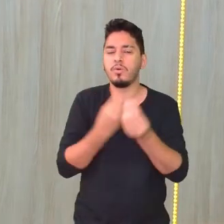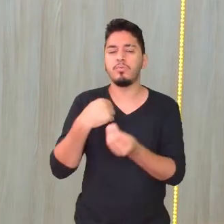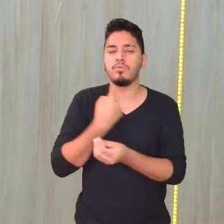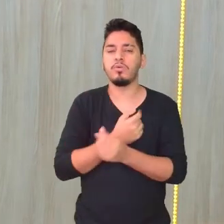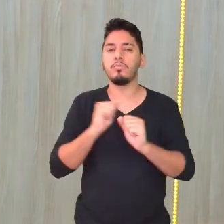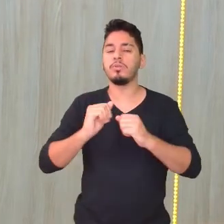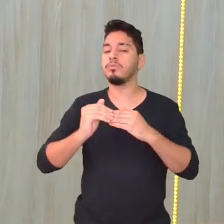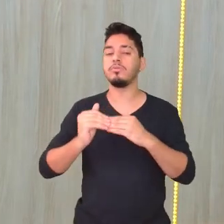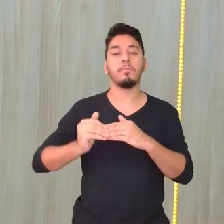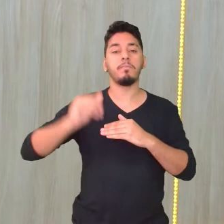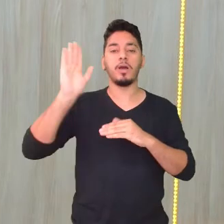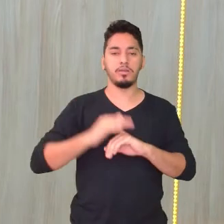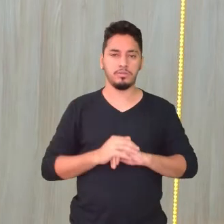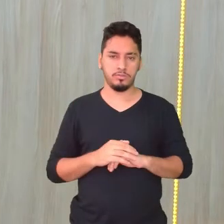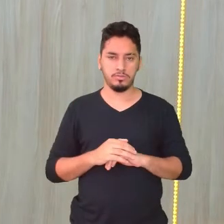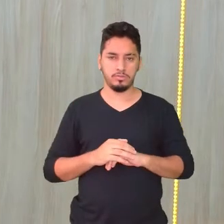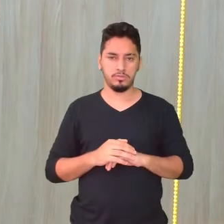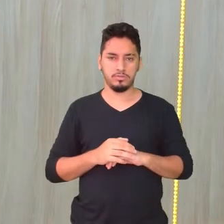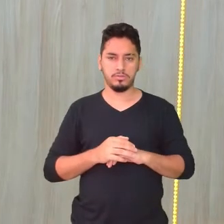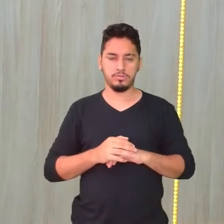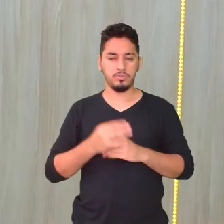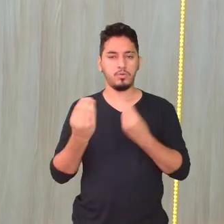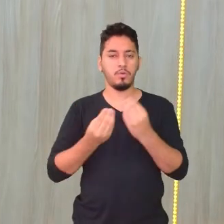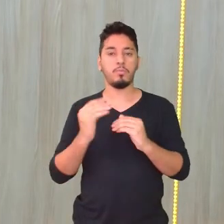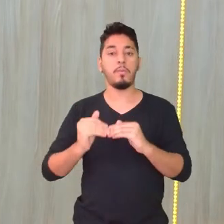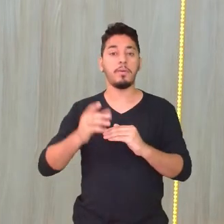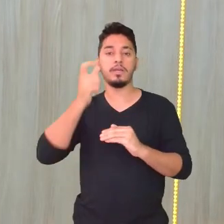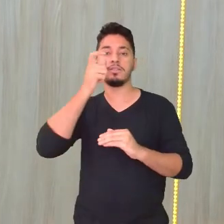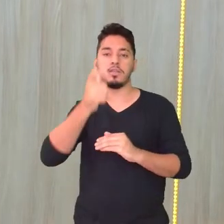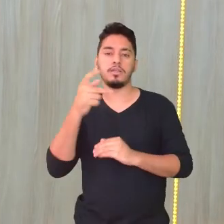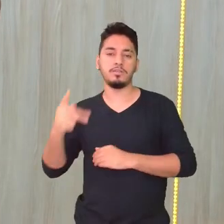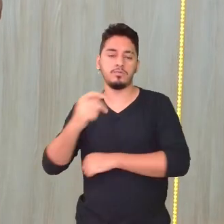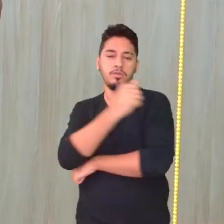pode ir mais além? Como que a gente pode despertar outros